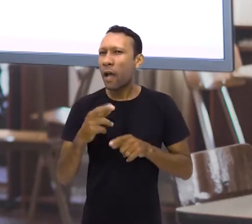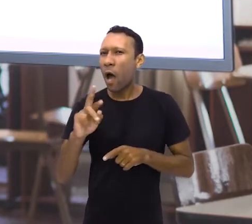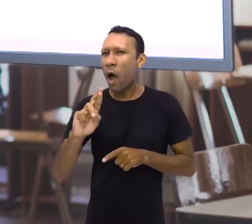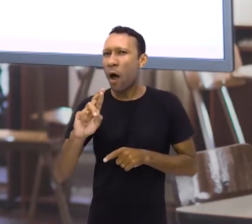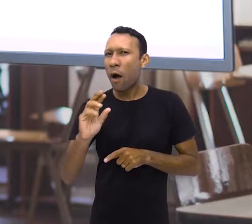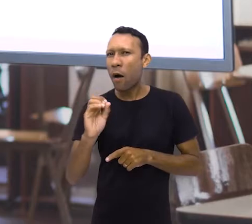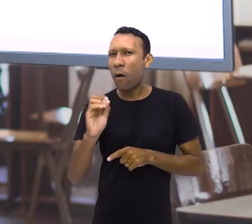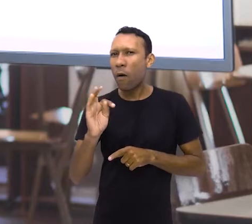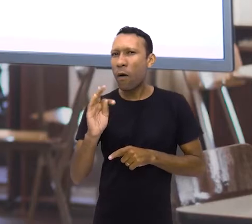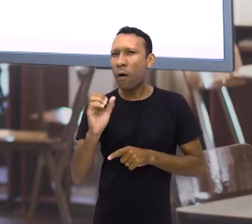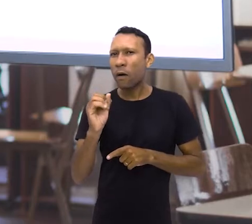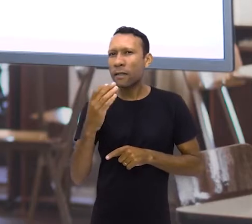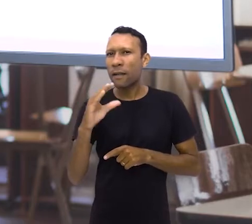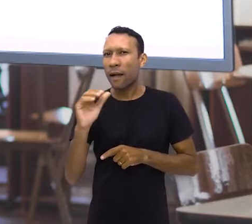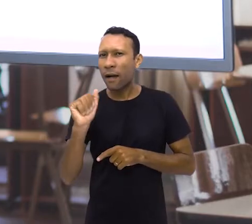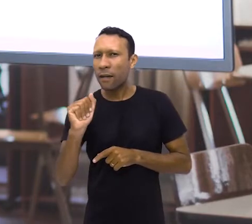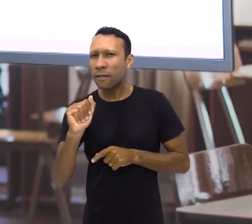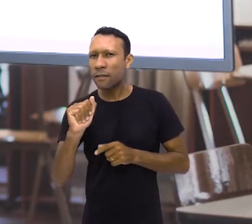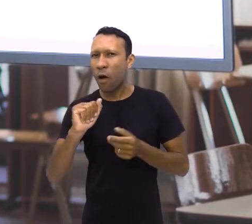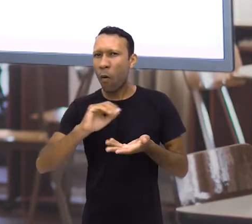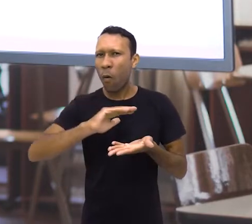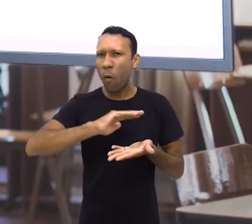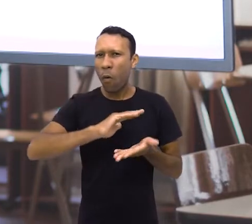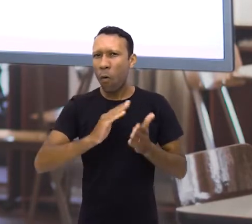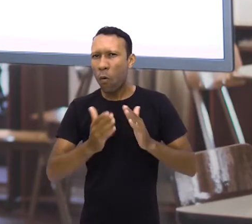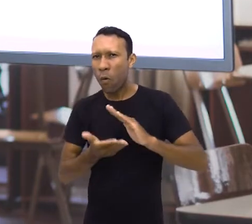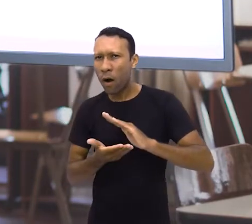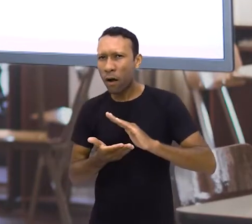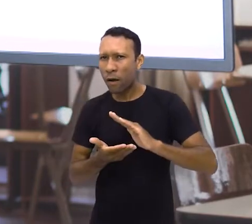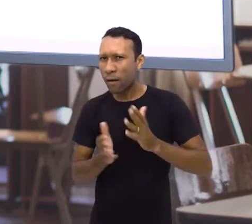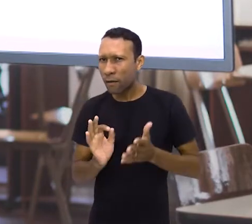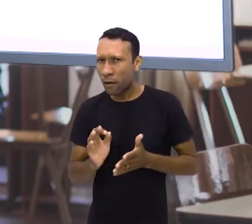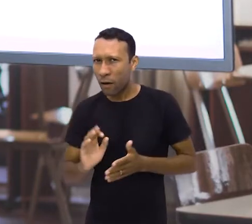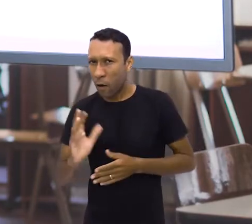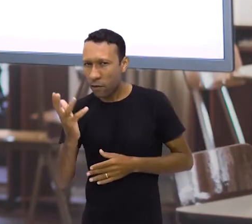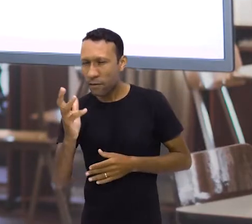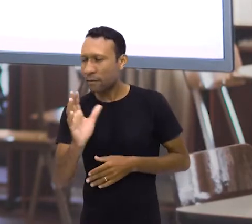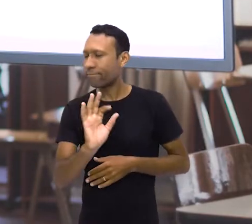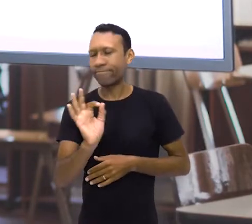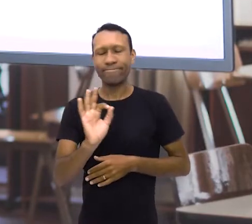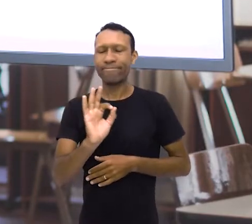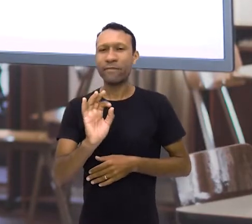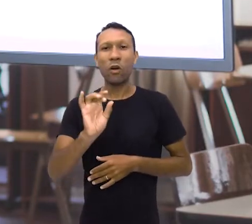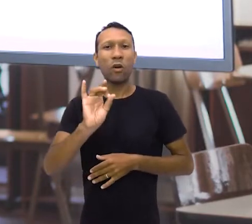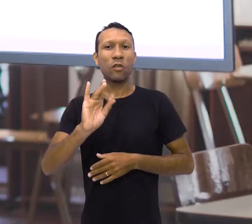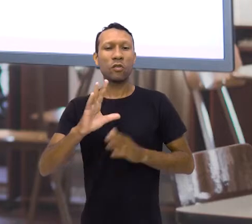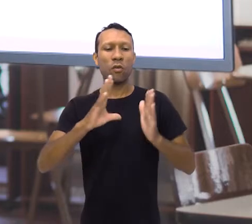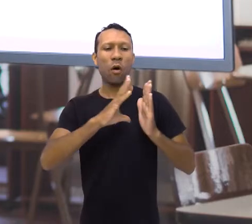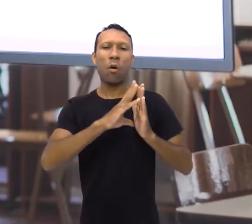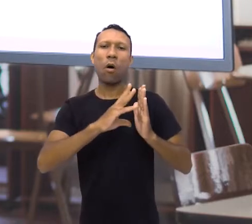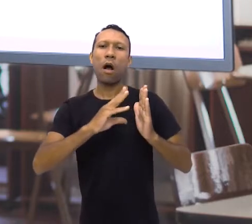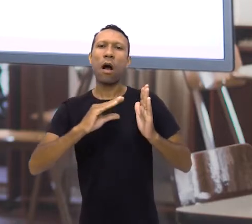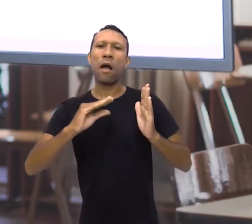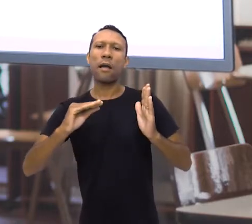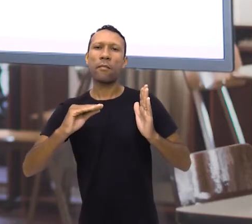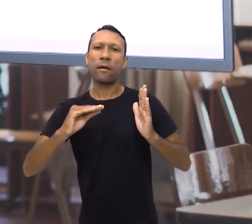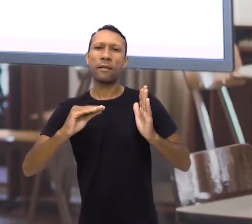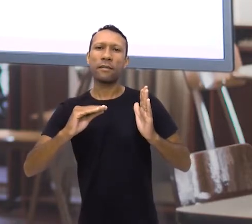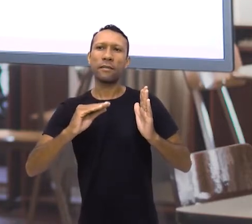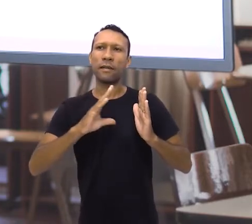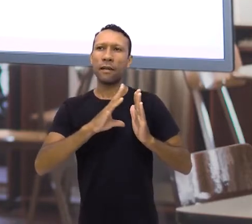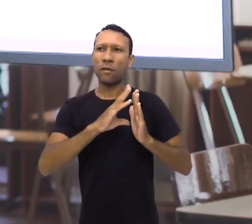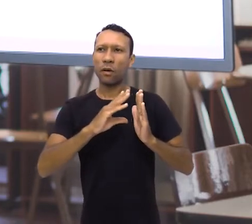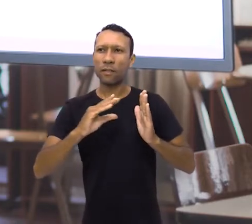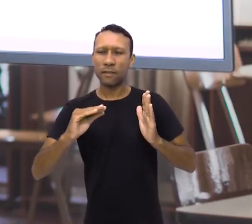nessa imagem. Não ocorreu esse giro. Não ocorreu translação, não ocorreu um deslocamento da imagem da mesma forma.